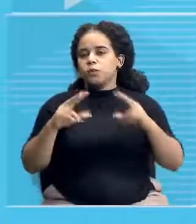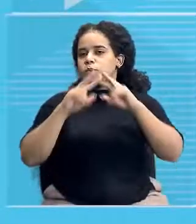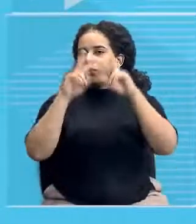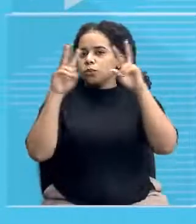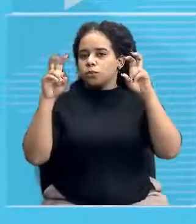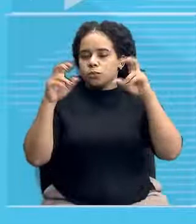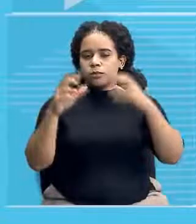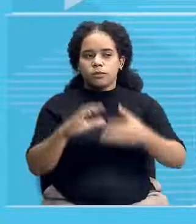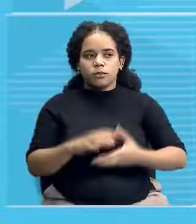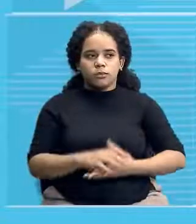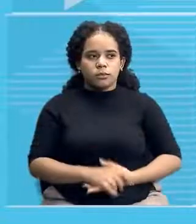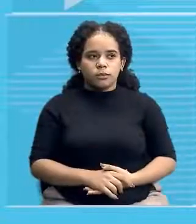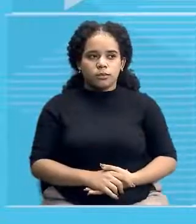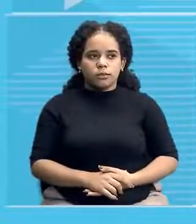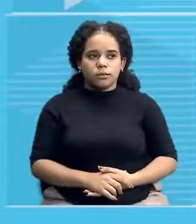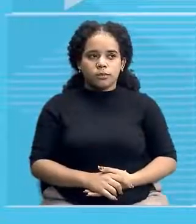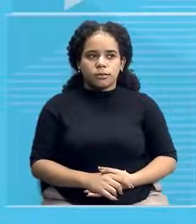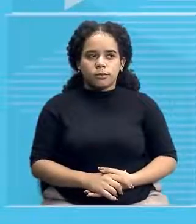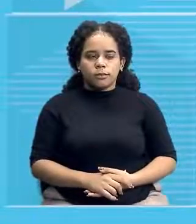assunto.